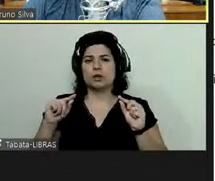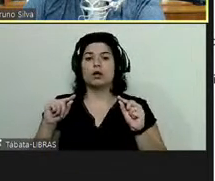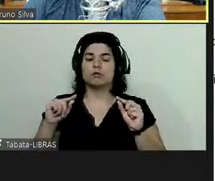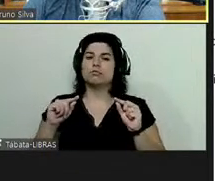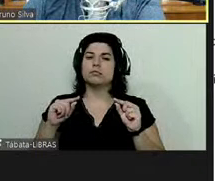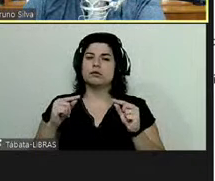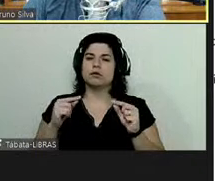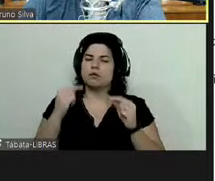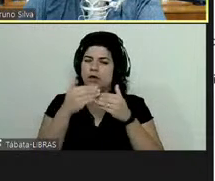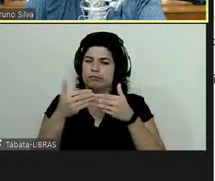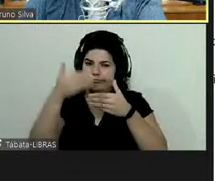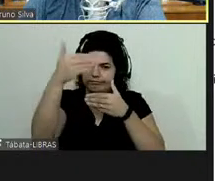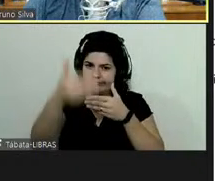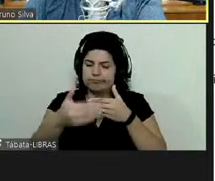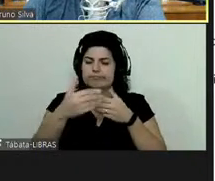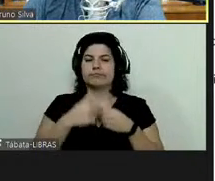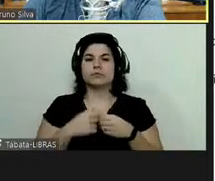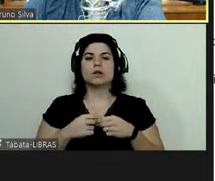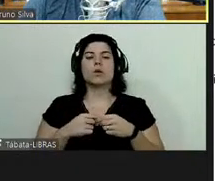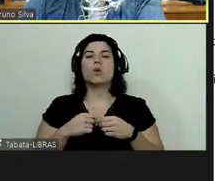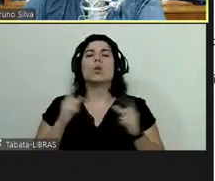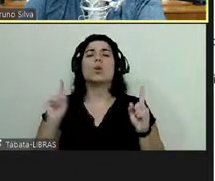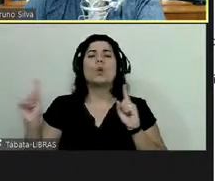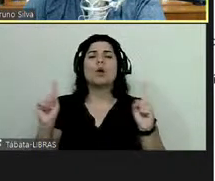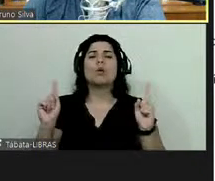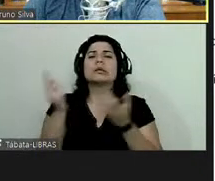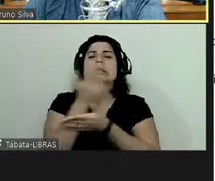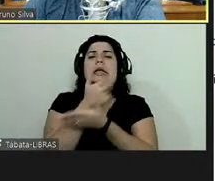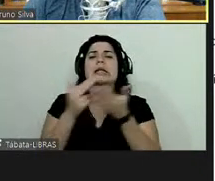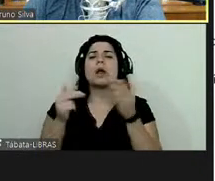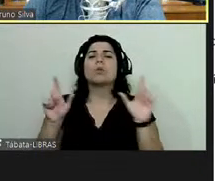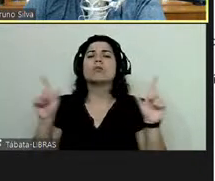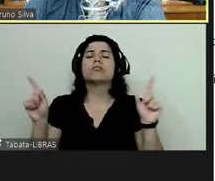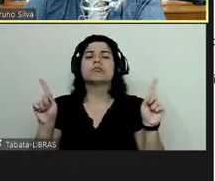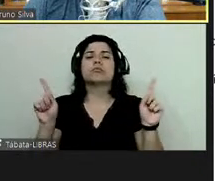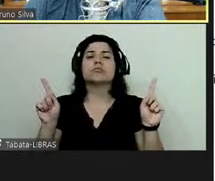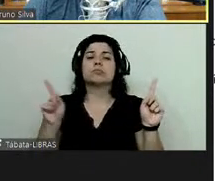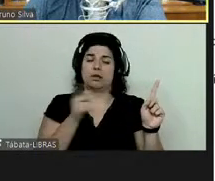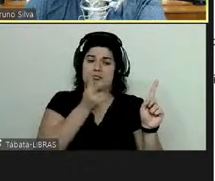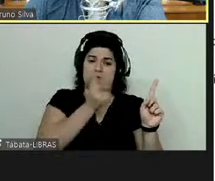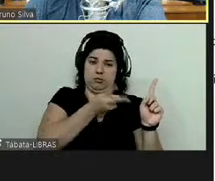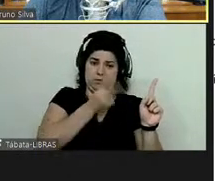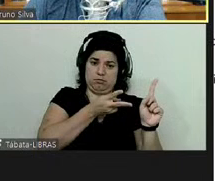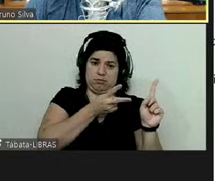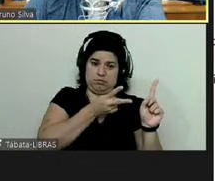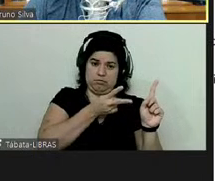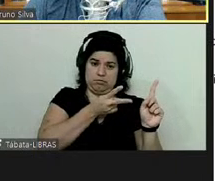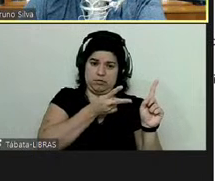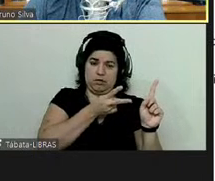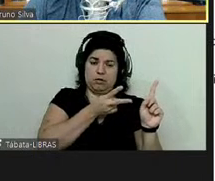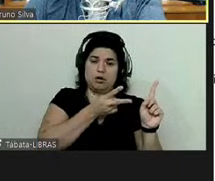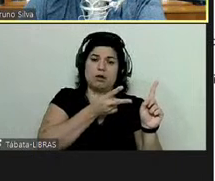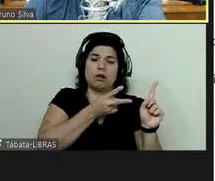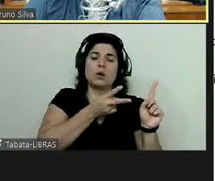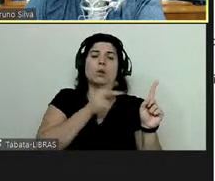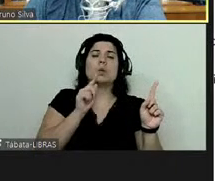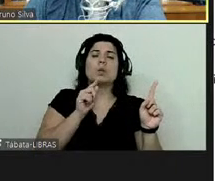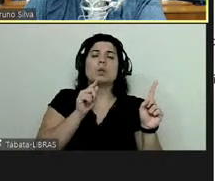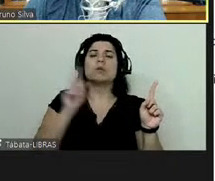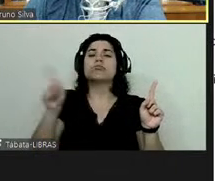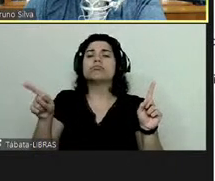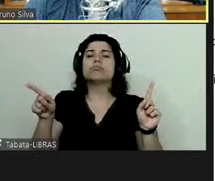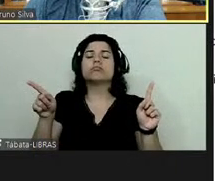a gente vai Essa parte a gente avança ela vai consagrar Qual desenho ela vai manter obviamente uma república